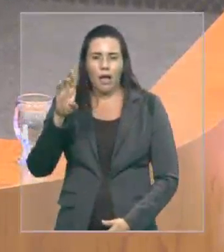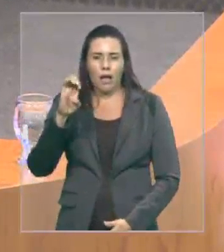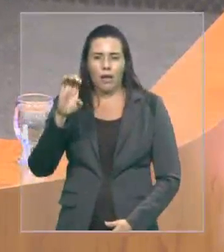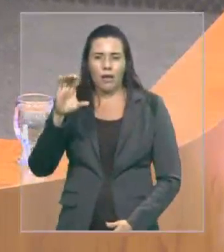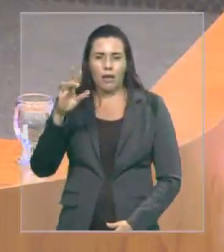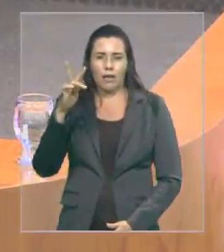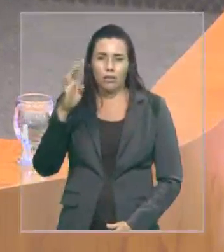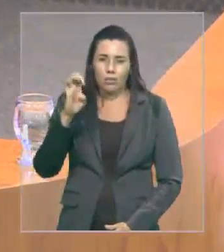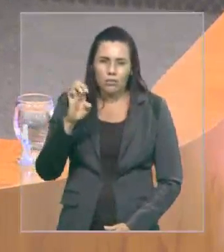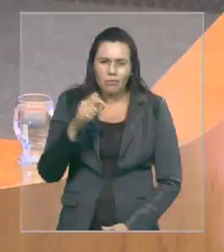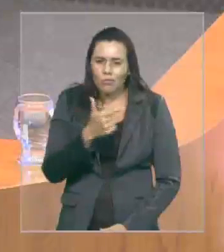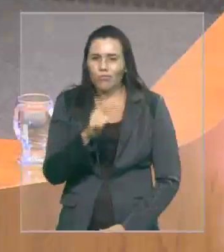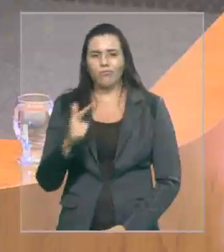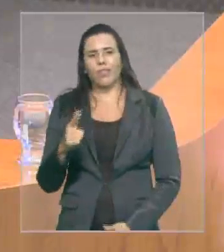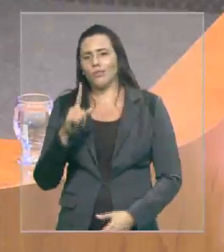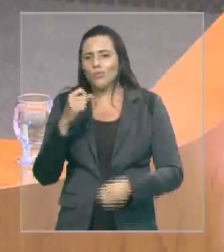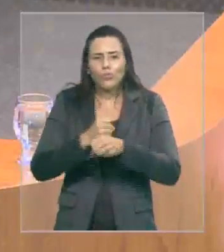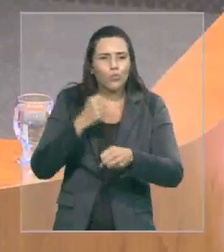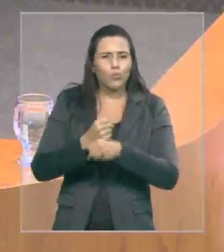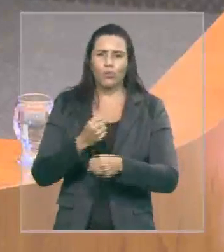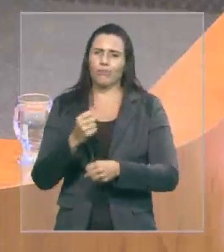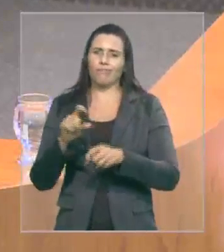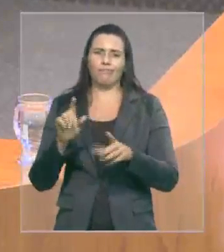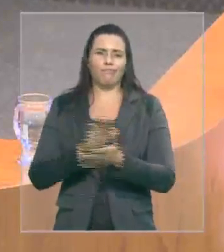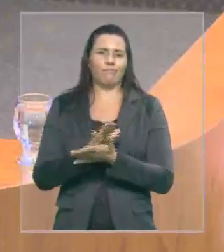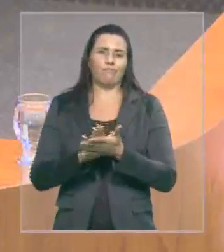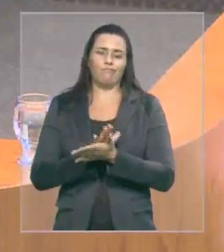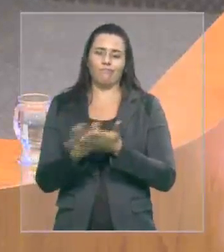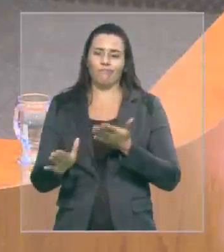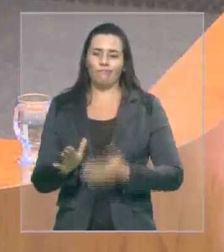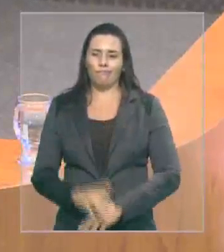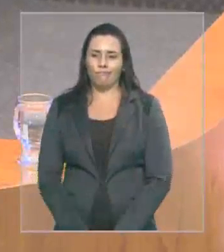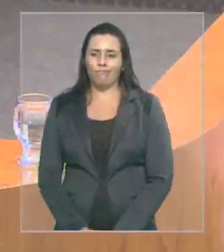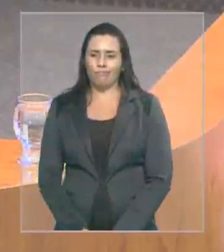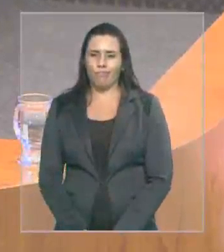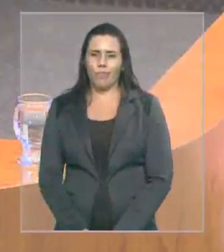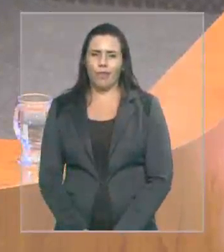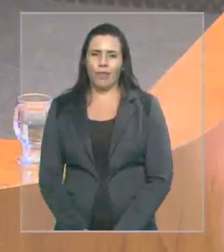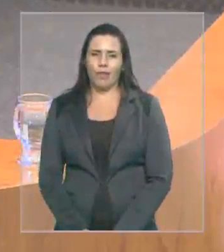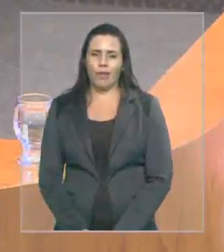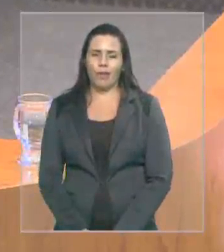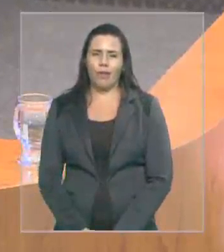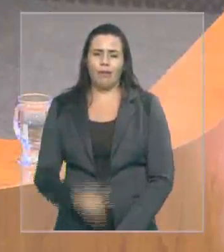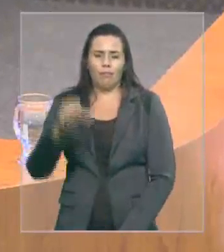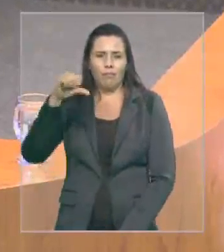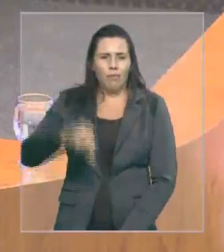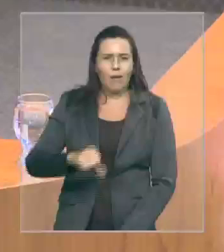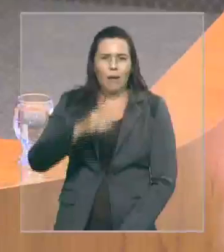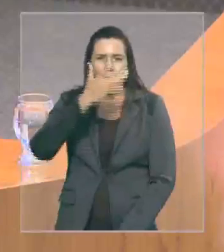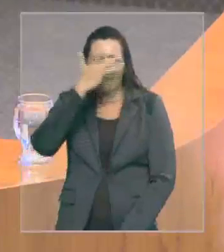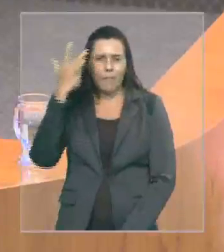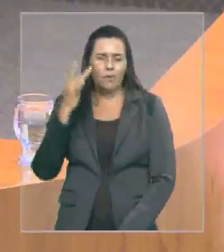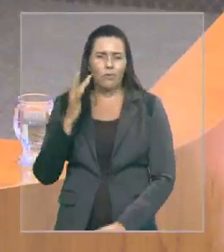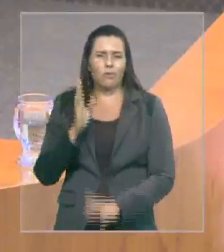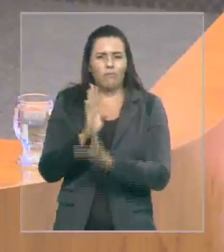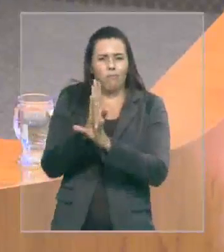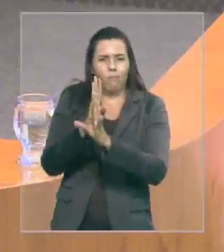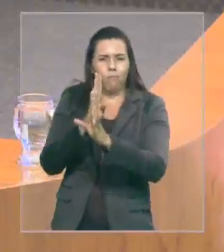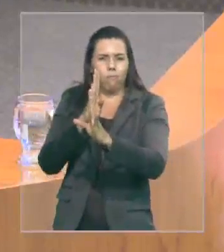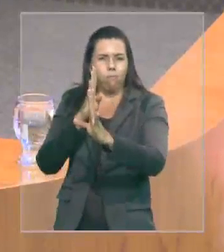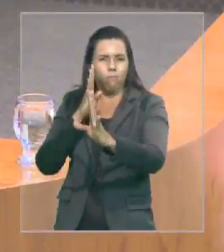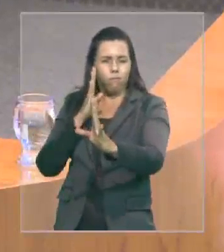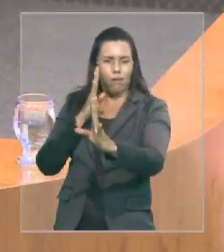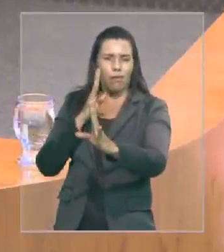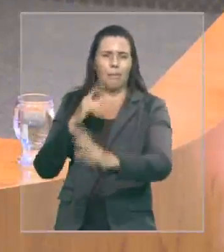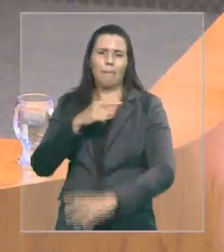Medíocre, deputado Edivaldo Holanda Júnior, é a pessoa que está morrendo numa fila para marcar uma